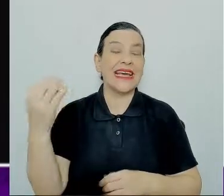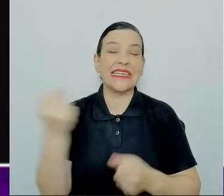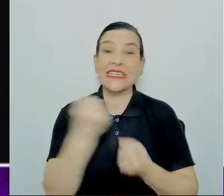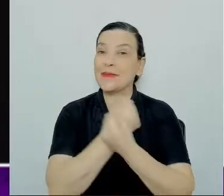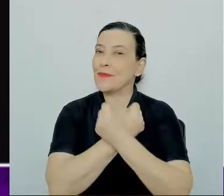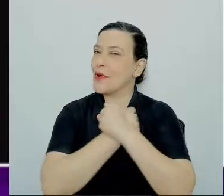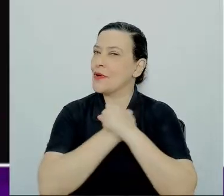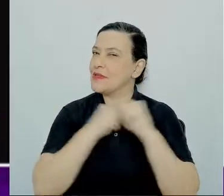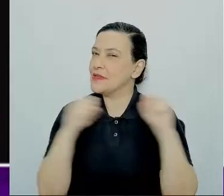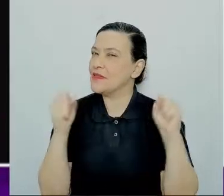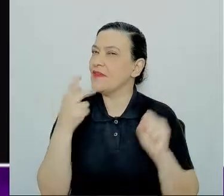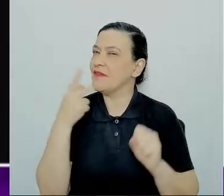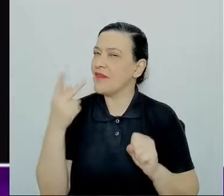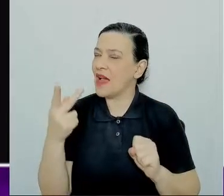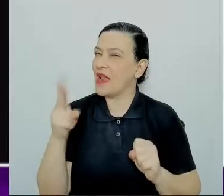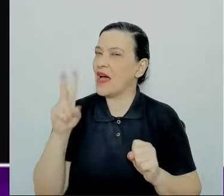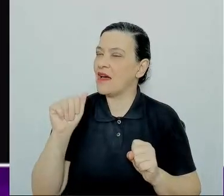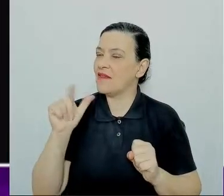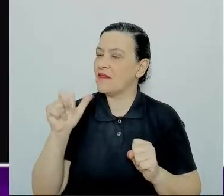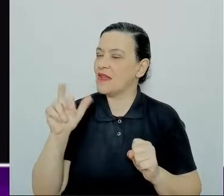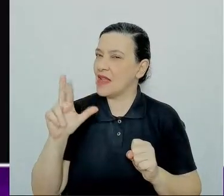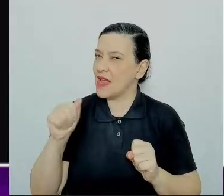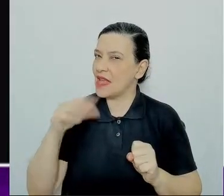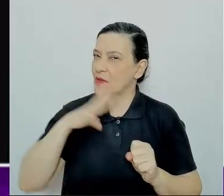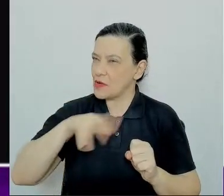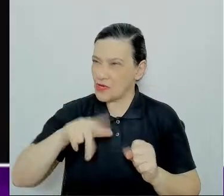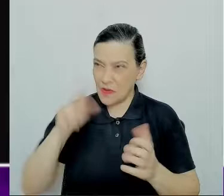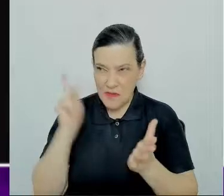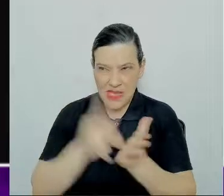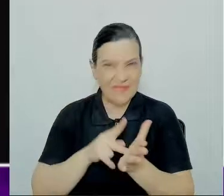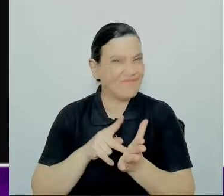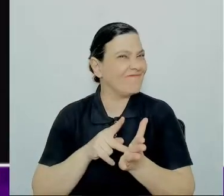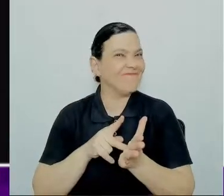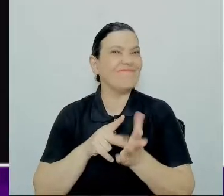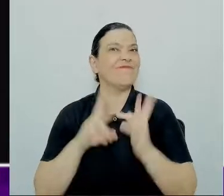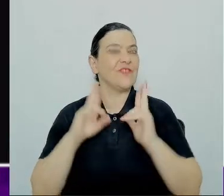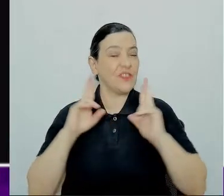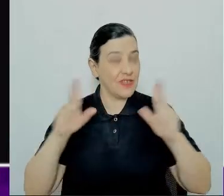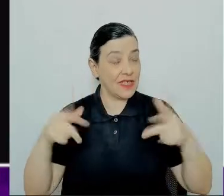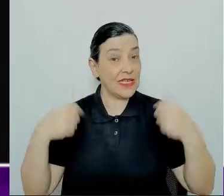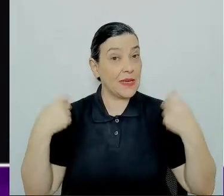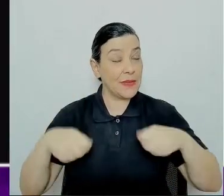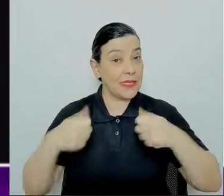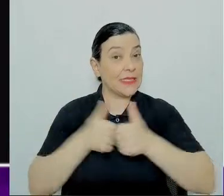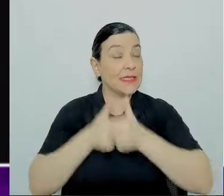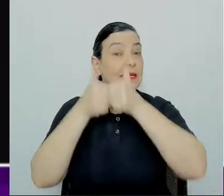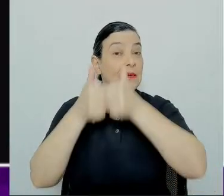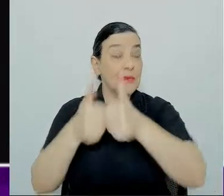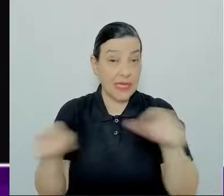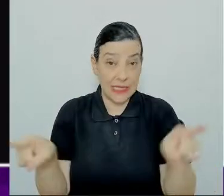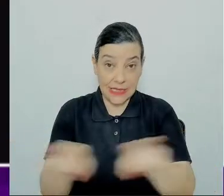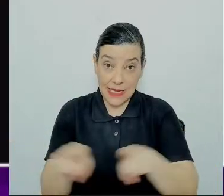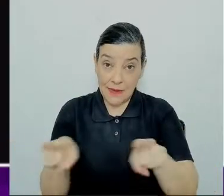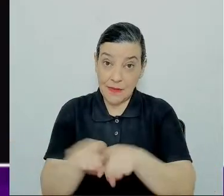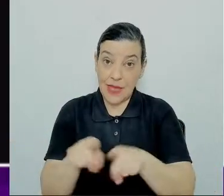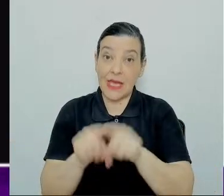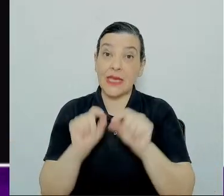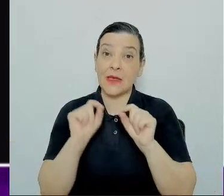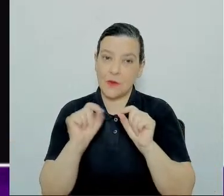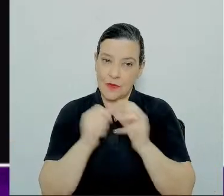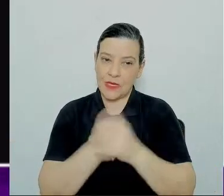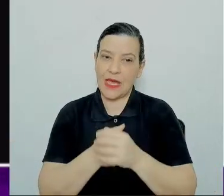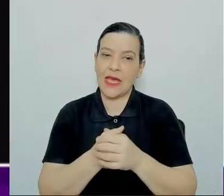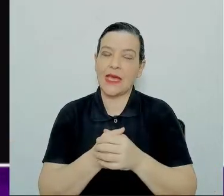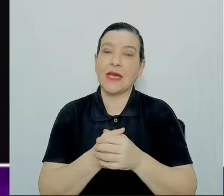que a Valéria lá de Portugal não é a Valéria. Então, eu preciso monitorar também as minhas contas. Apenas